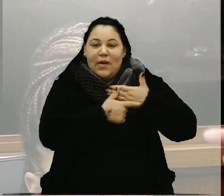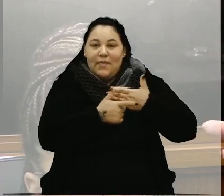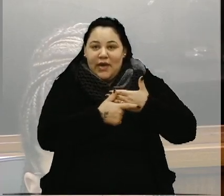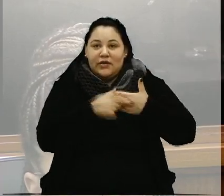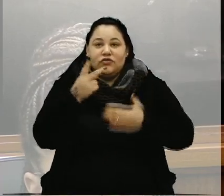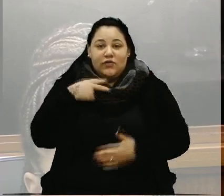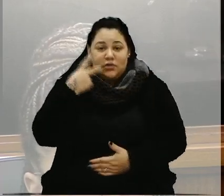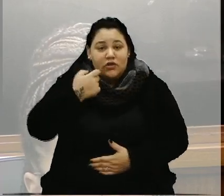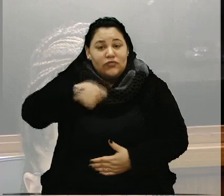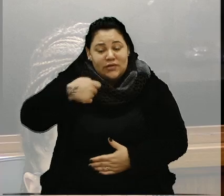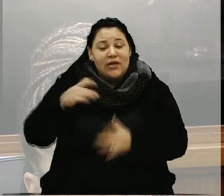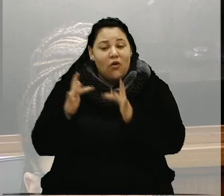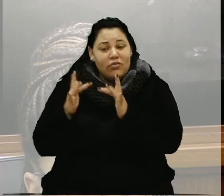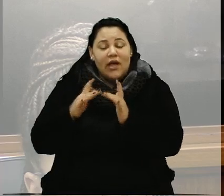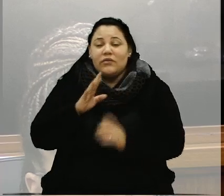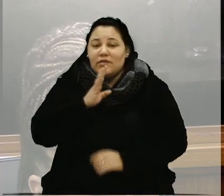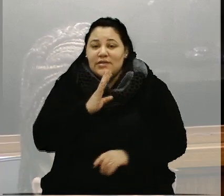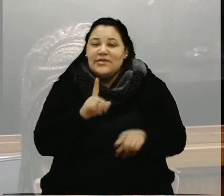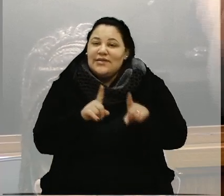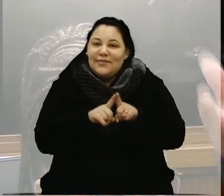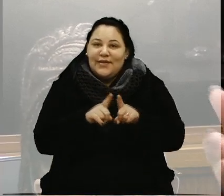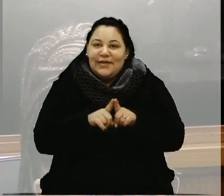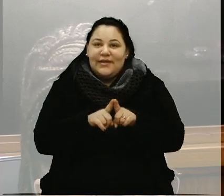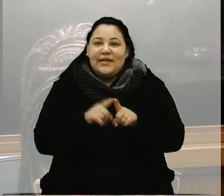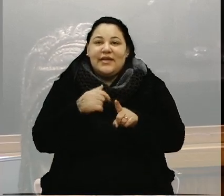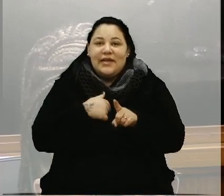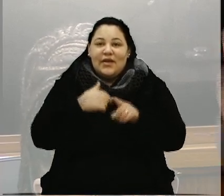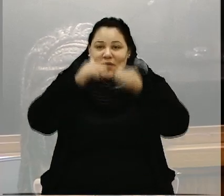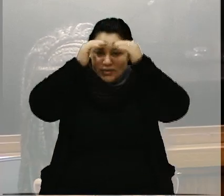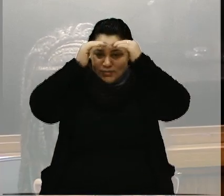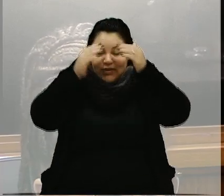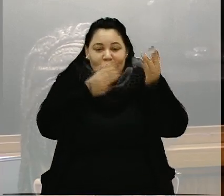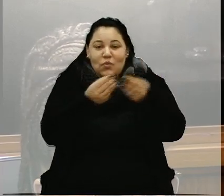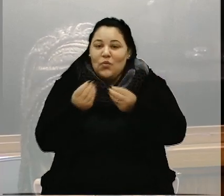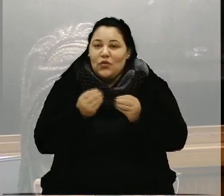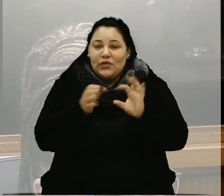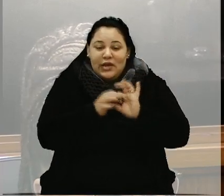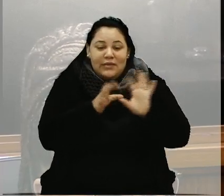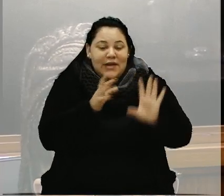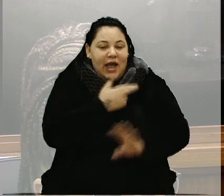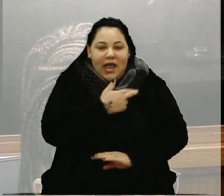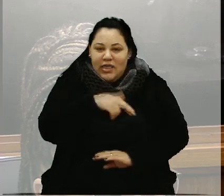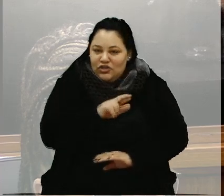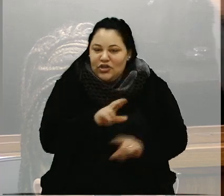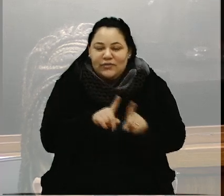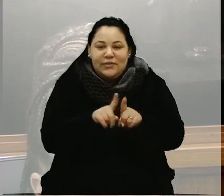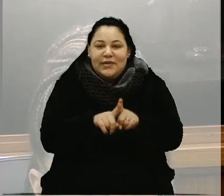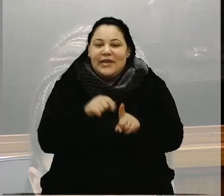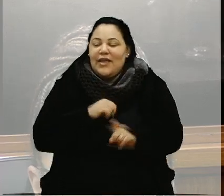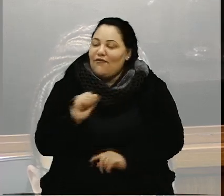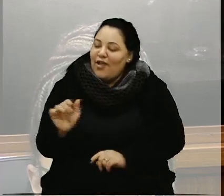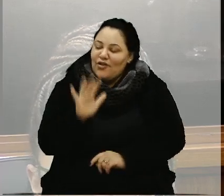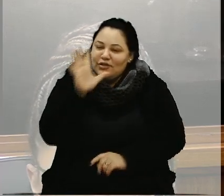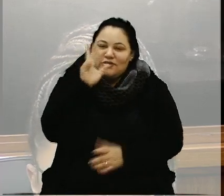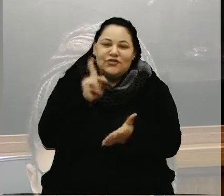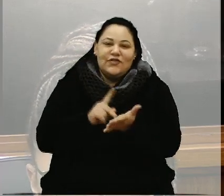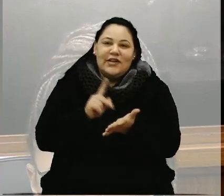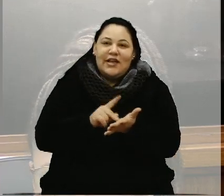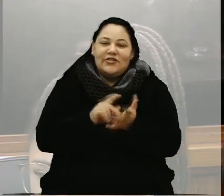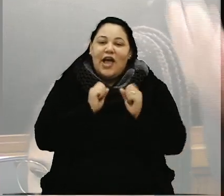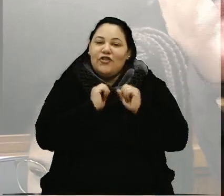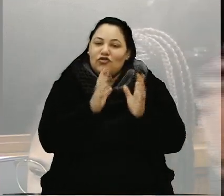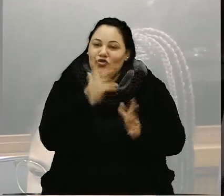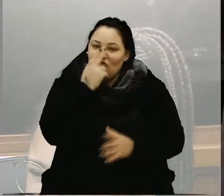de conhecer, né? Então eu respeito muito o ecumenismo, a liberdade religiosa, e valorizo quem tem ações como a de